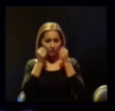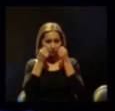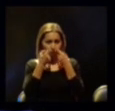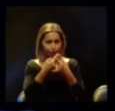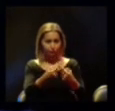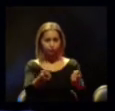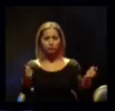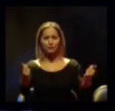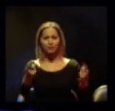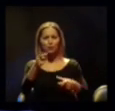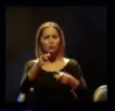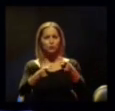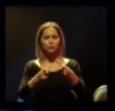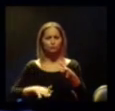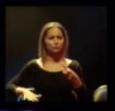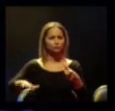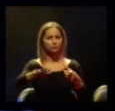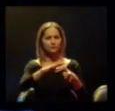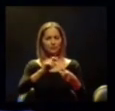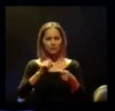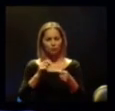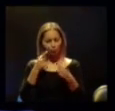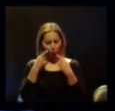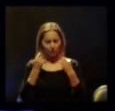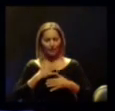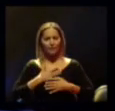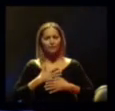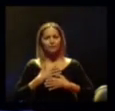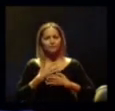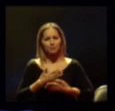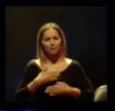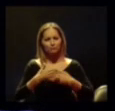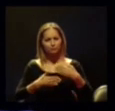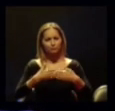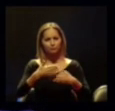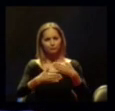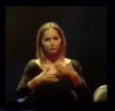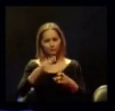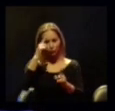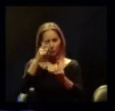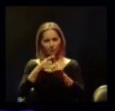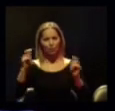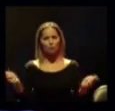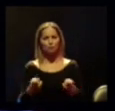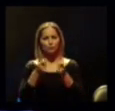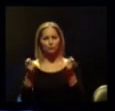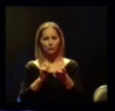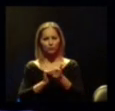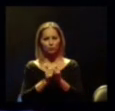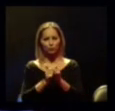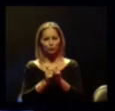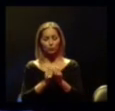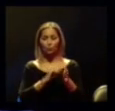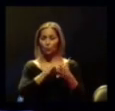aos seus cidadãos e demonstrou um forte empenho continuativo na promoção do desporto em conformidade com estes